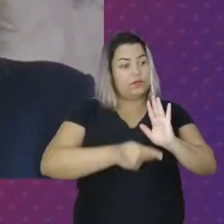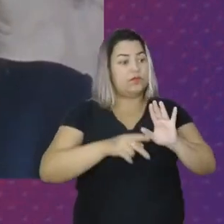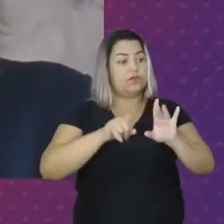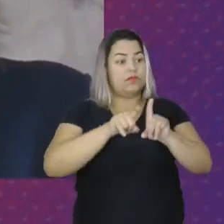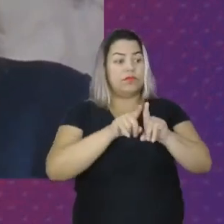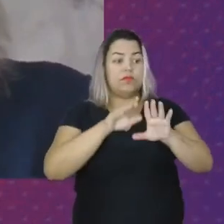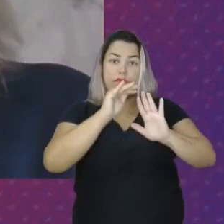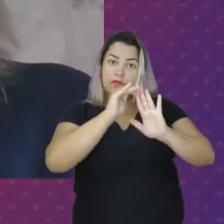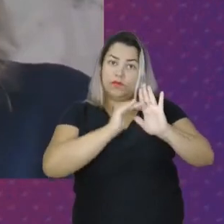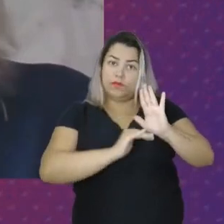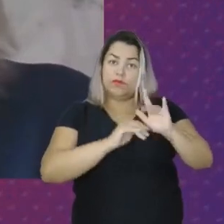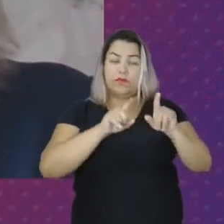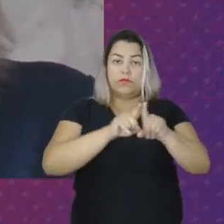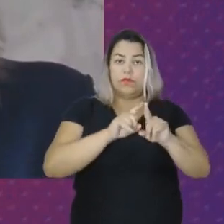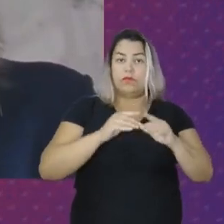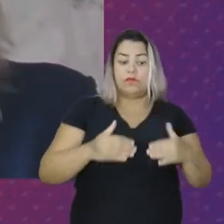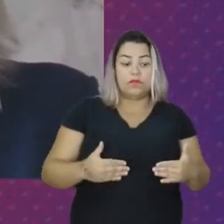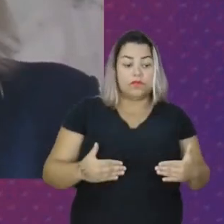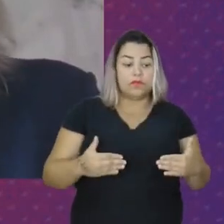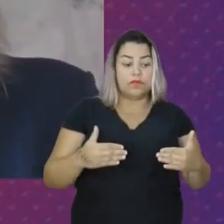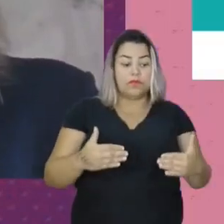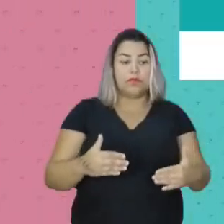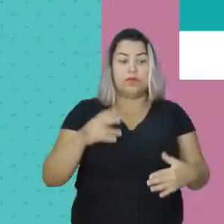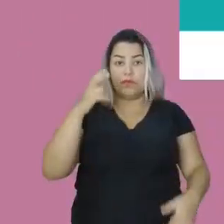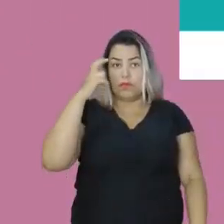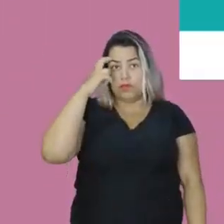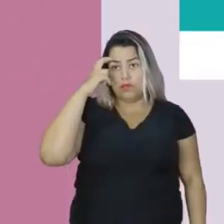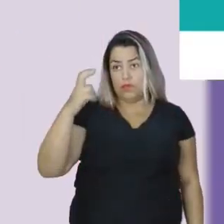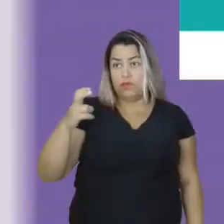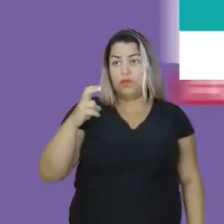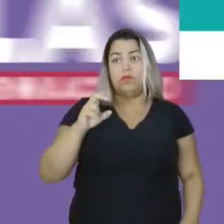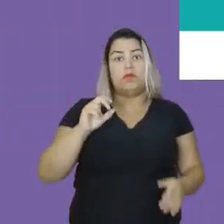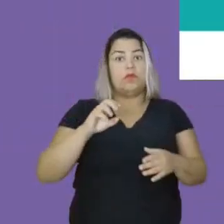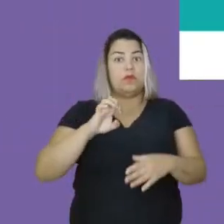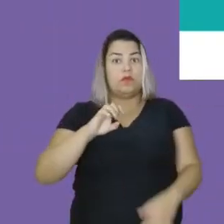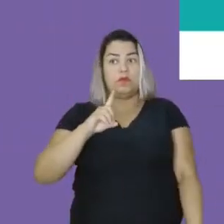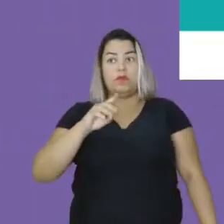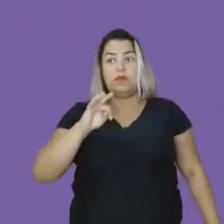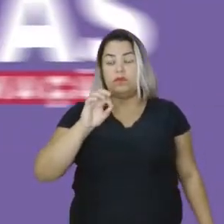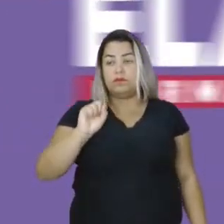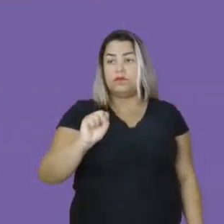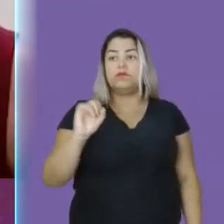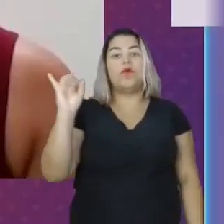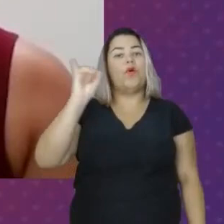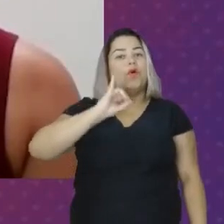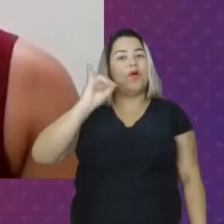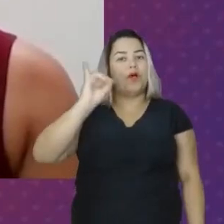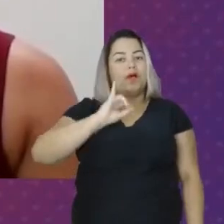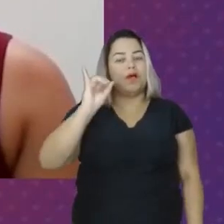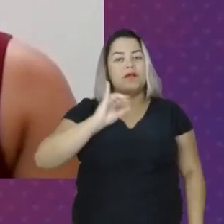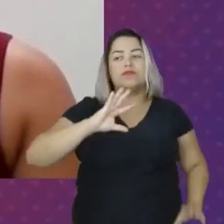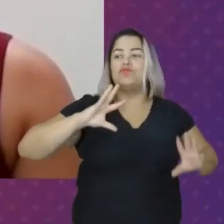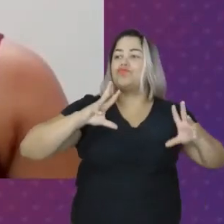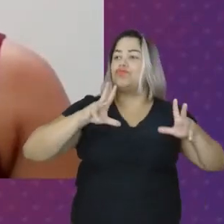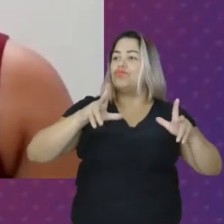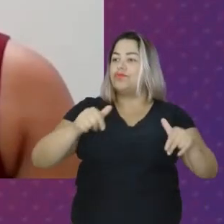programas lançados, inclusive pelo Ministério da Cultura, editais. Olá a